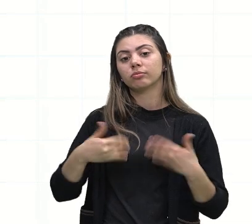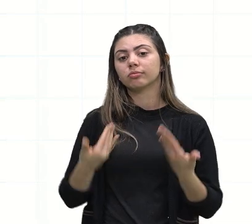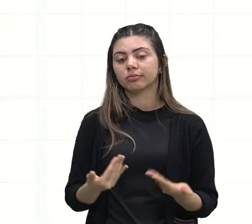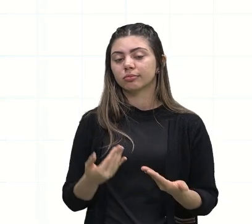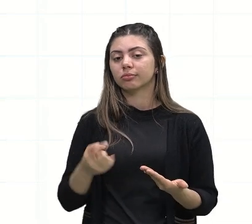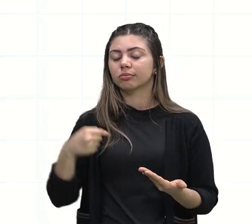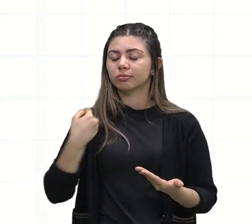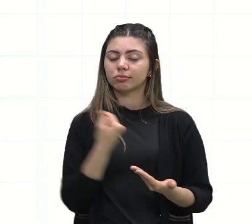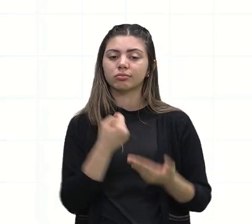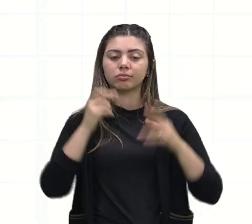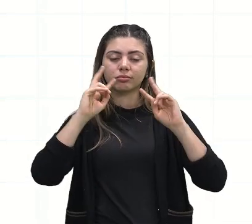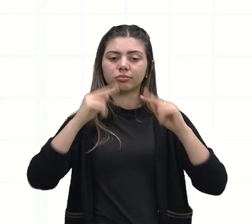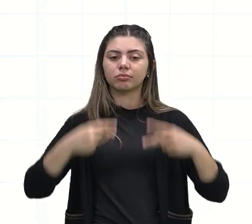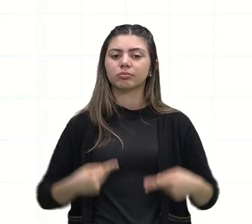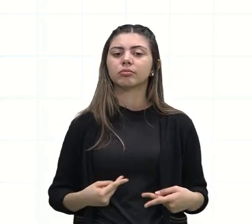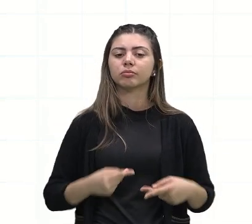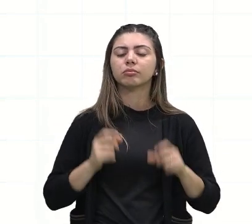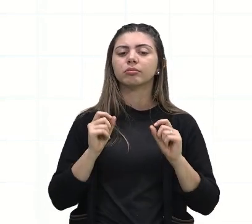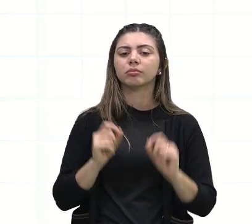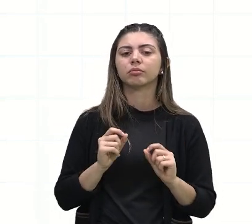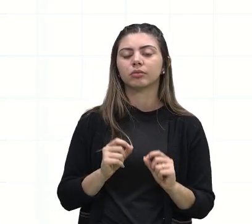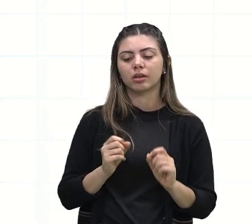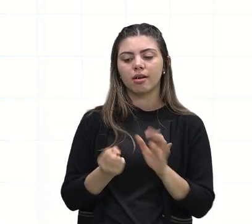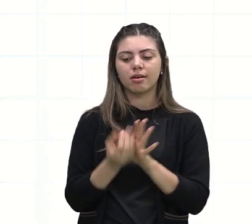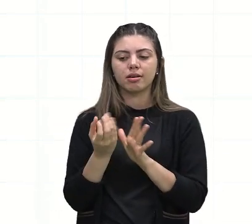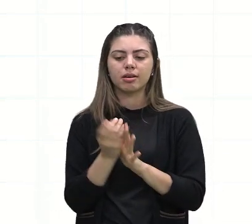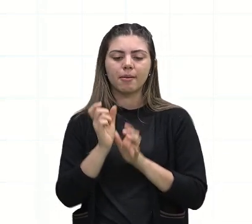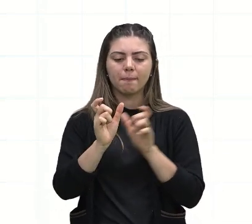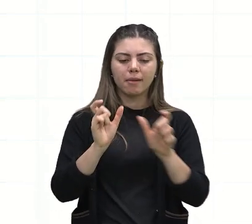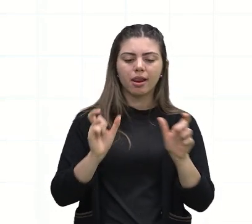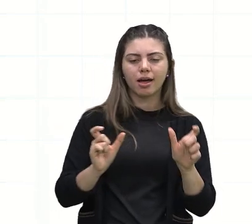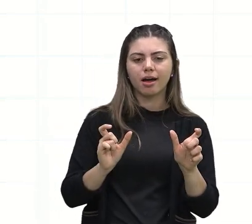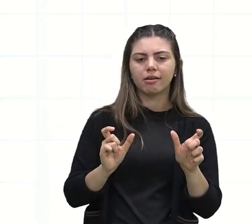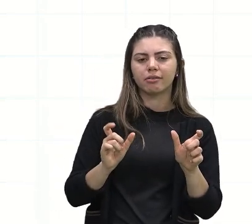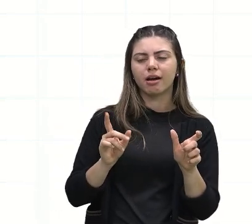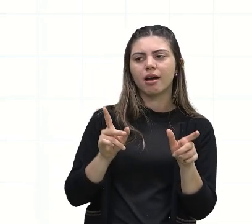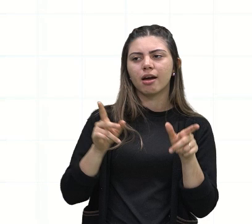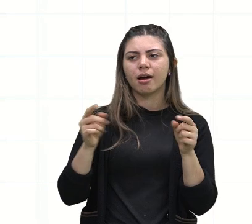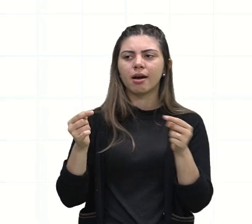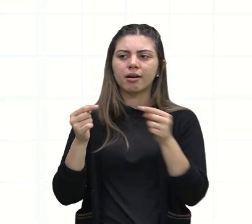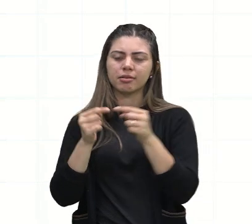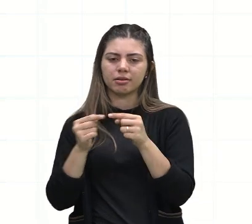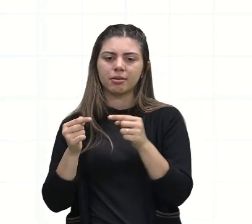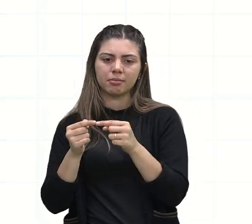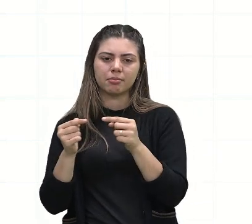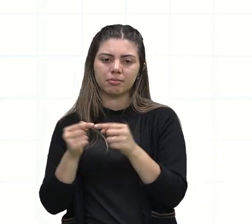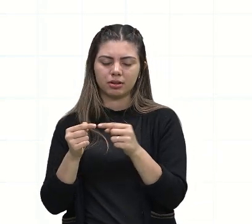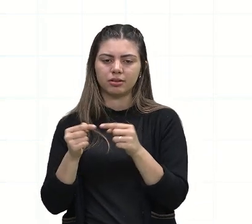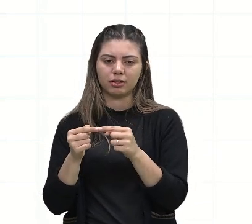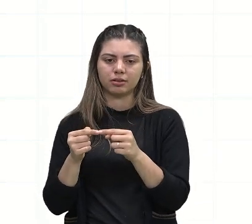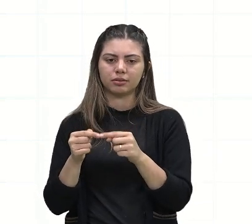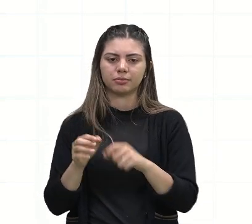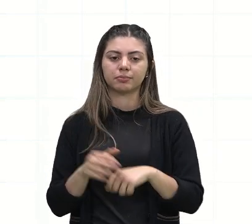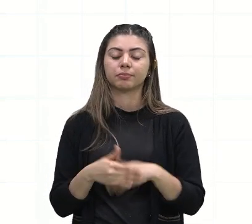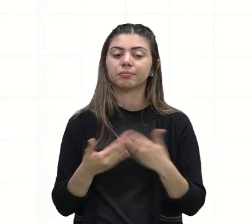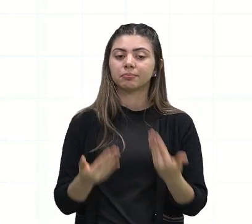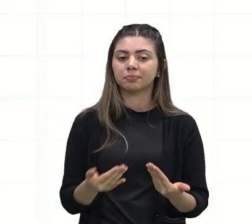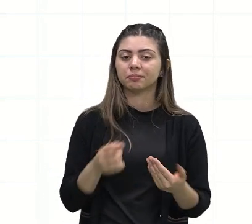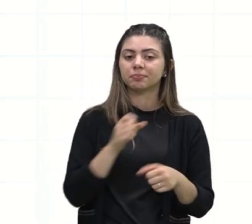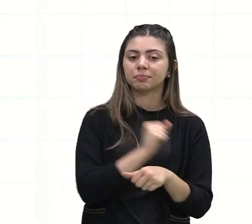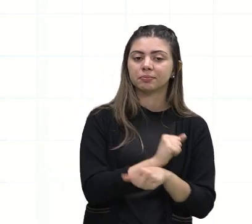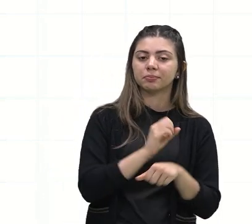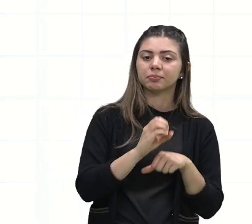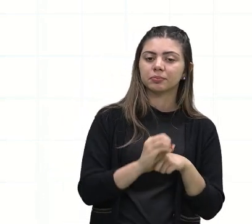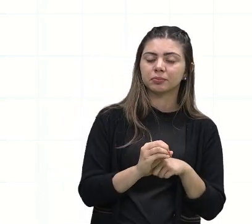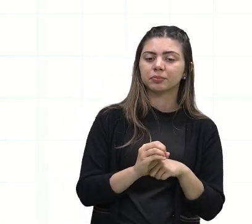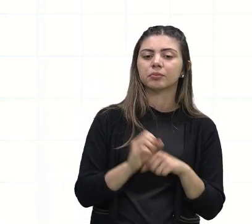como seres humanos, criamos determinadas expressões para significar algo. Então, o artigo, ele